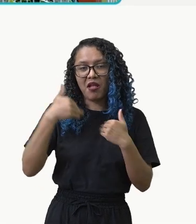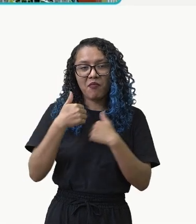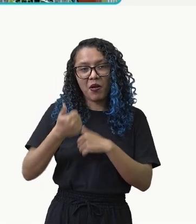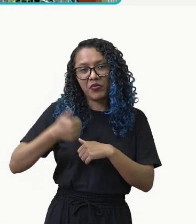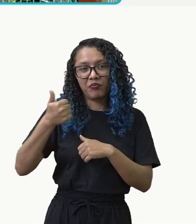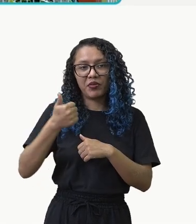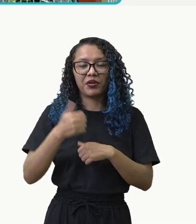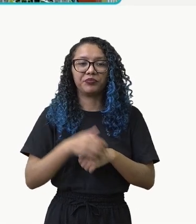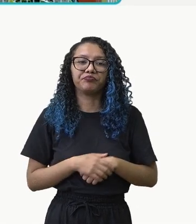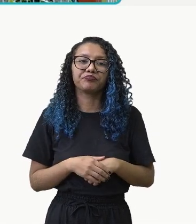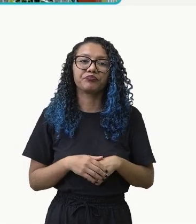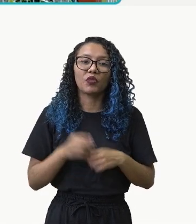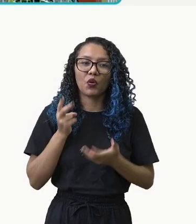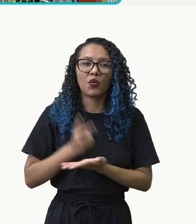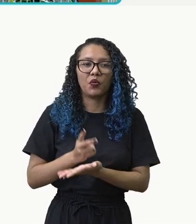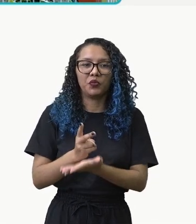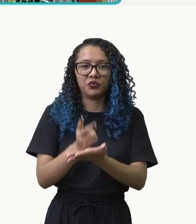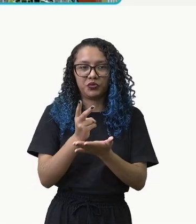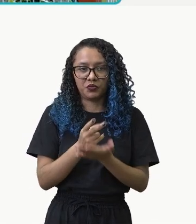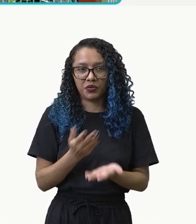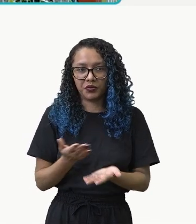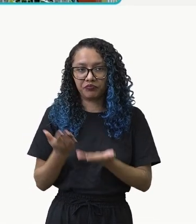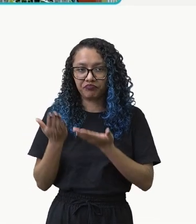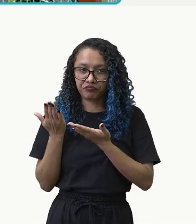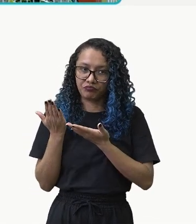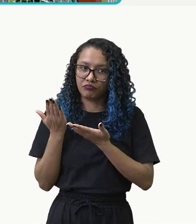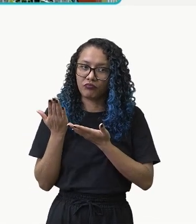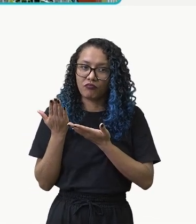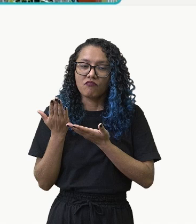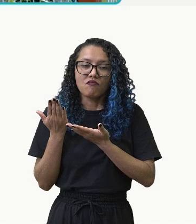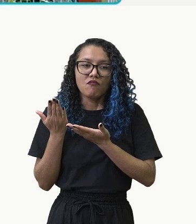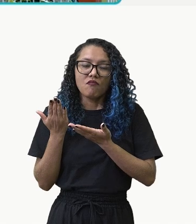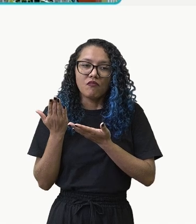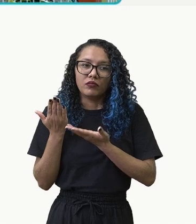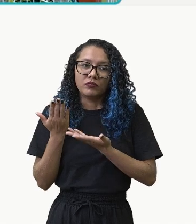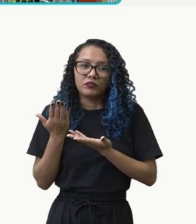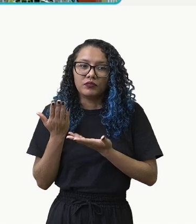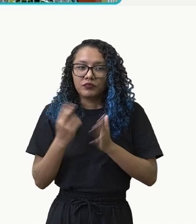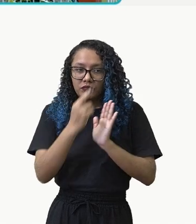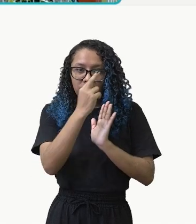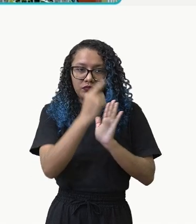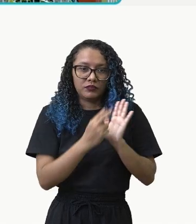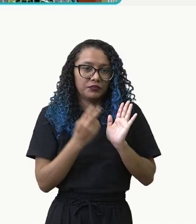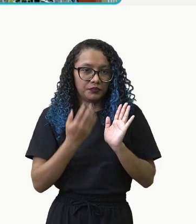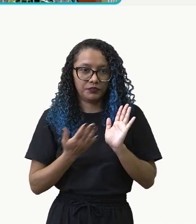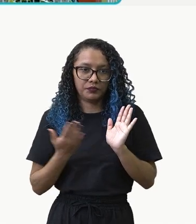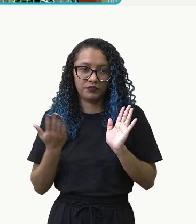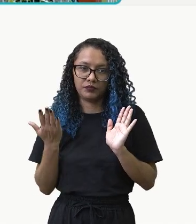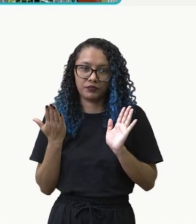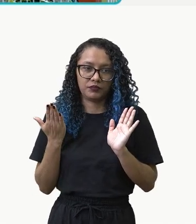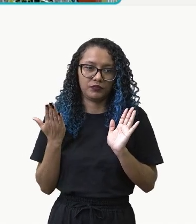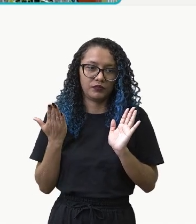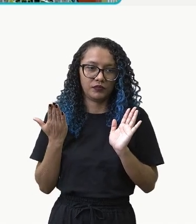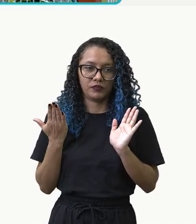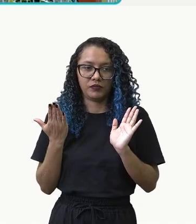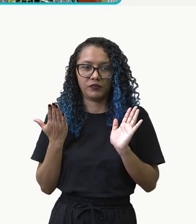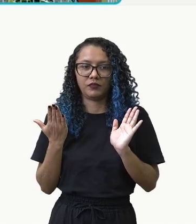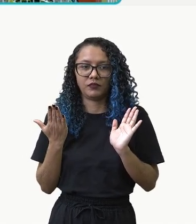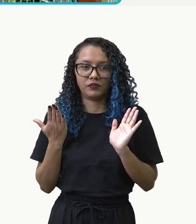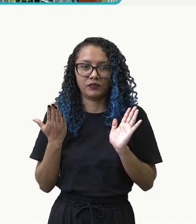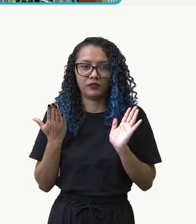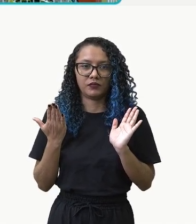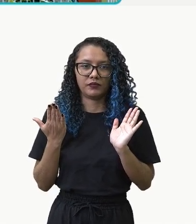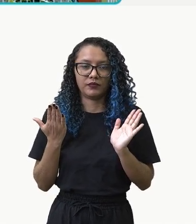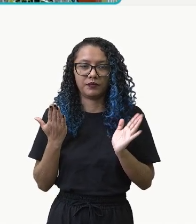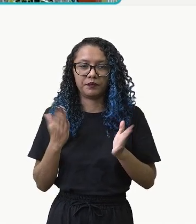enra vulner que de países Mega diversos del mundo rord mundiales